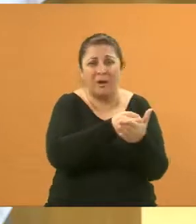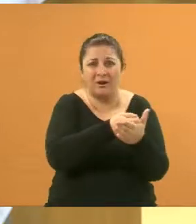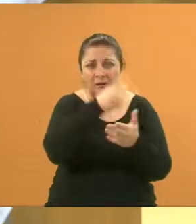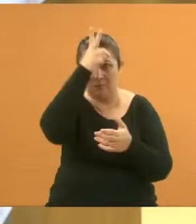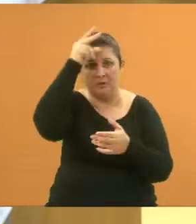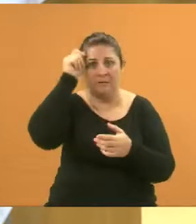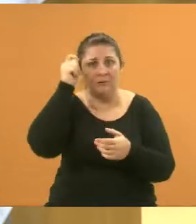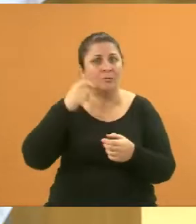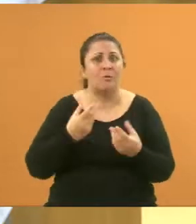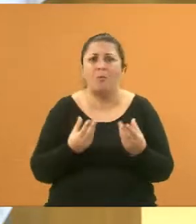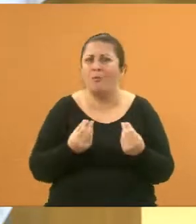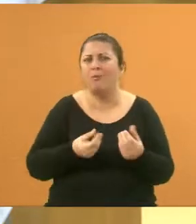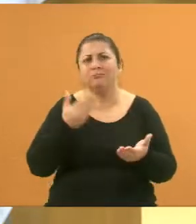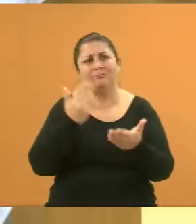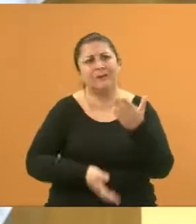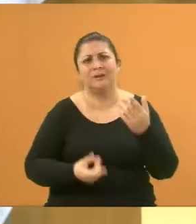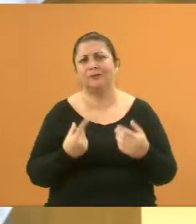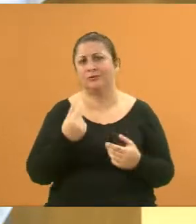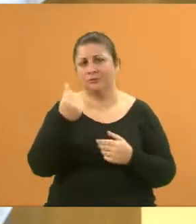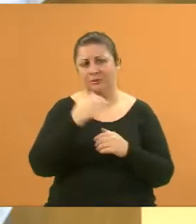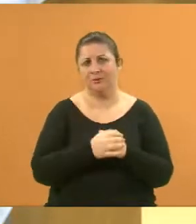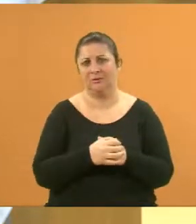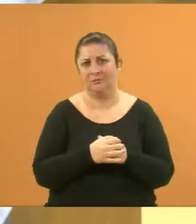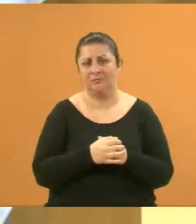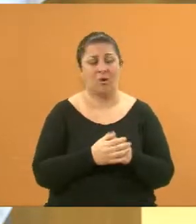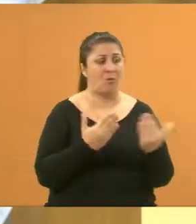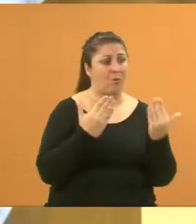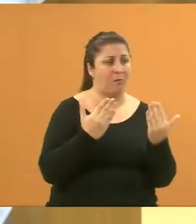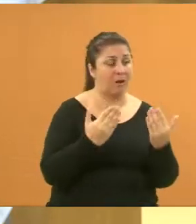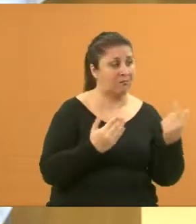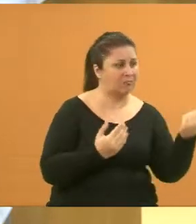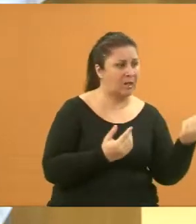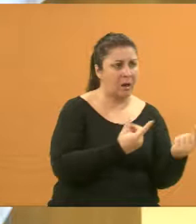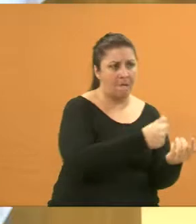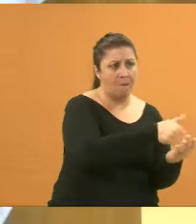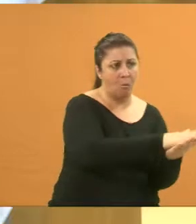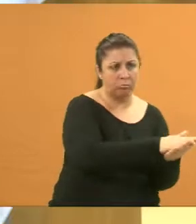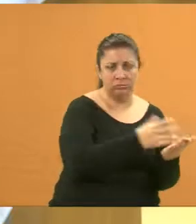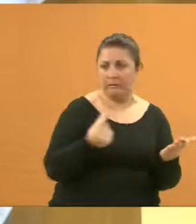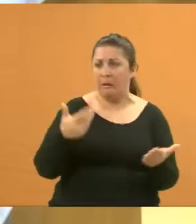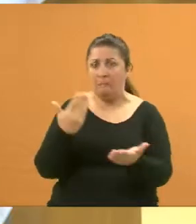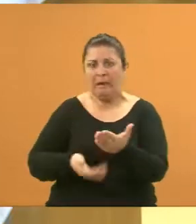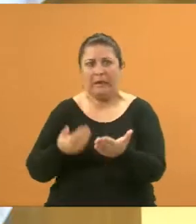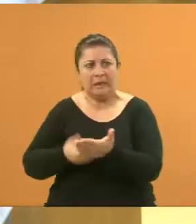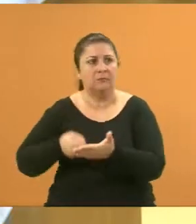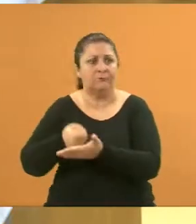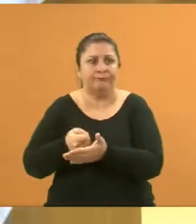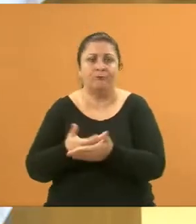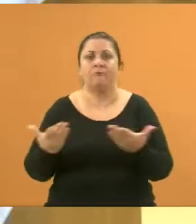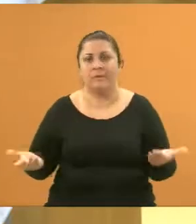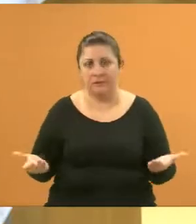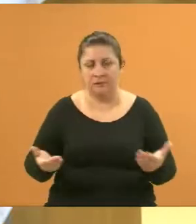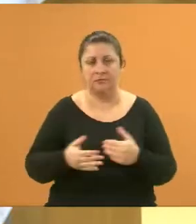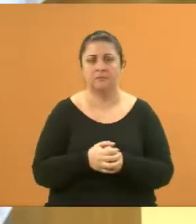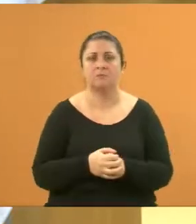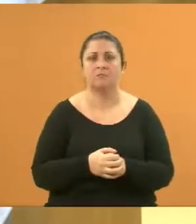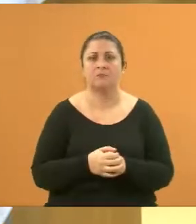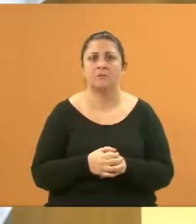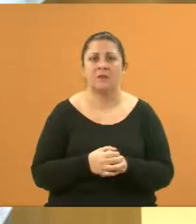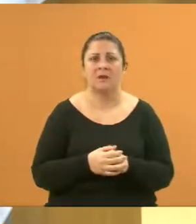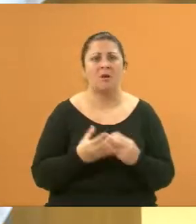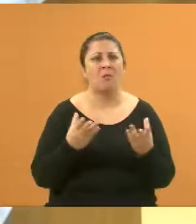município são muitas vezes superiores aos valores autuados individualmente e considerando ainda a